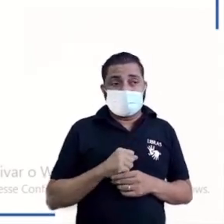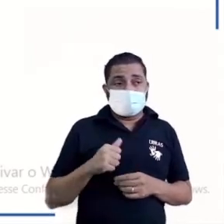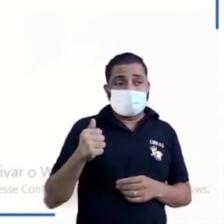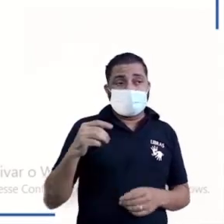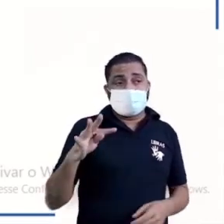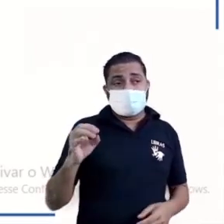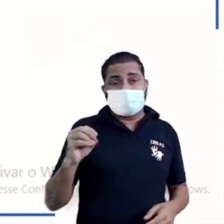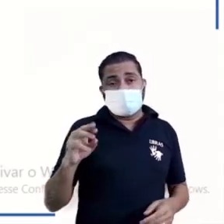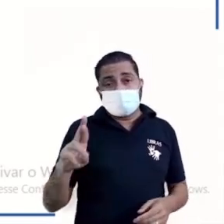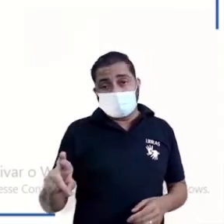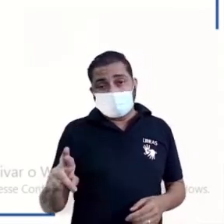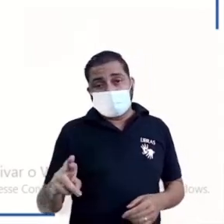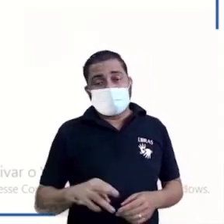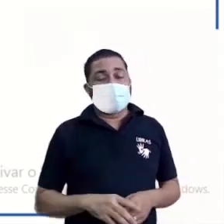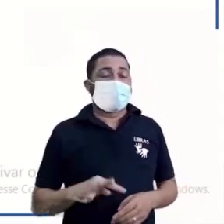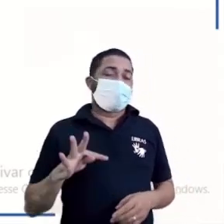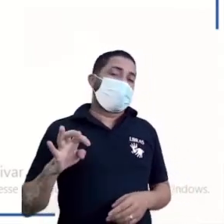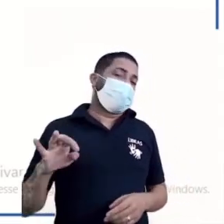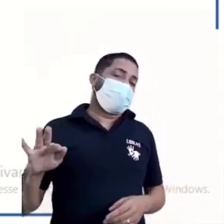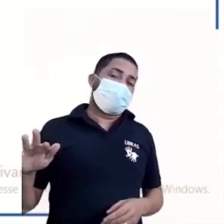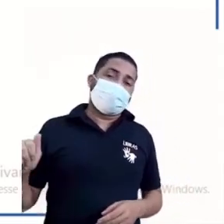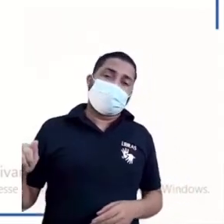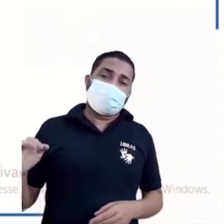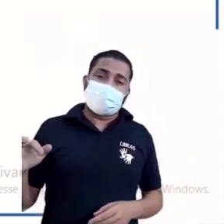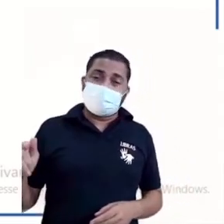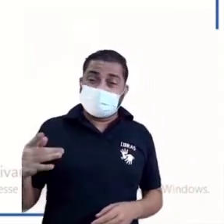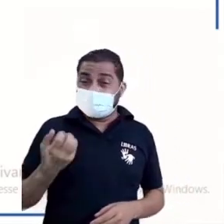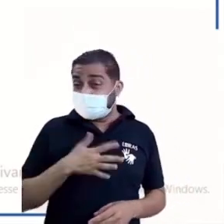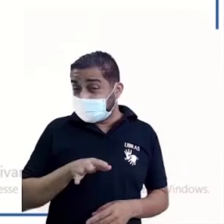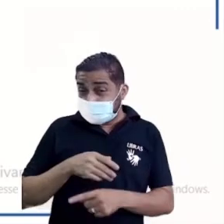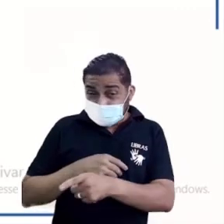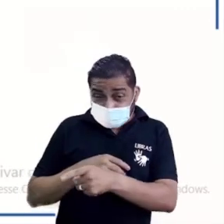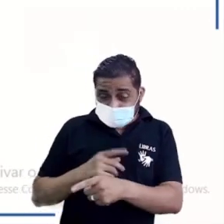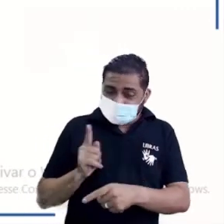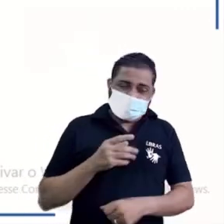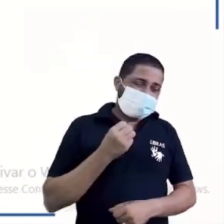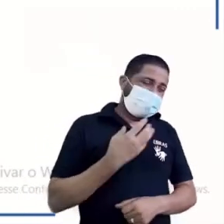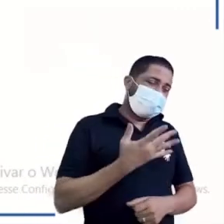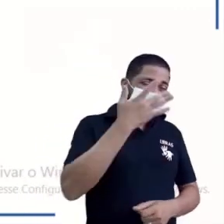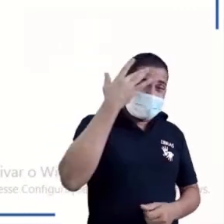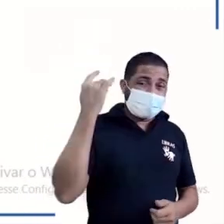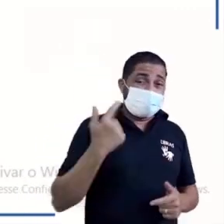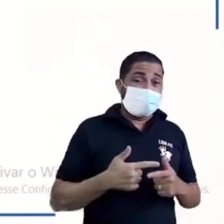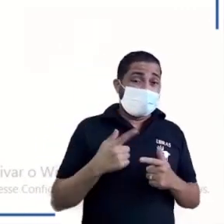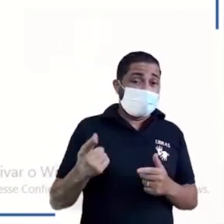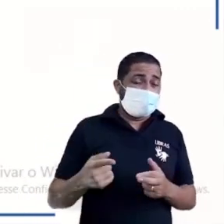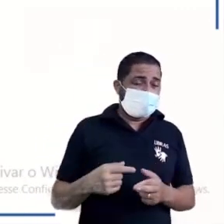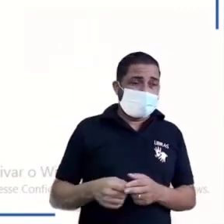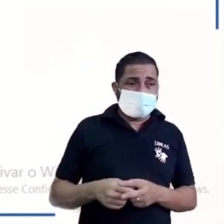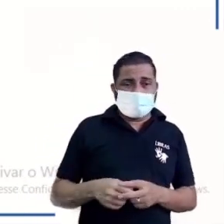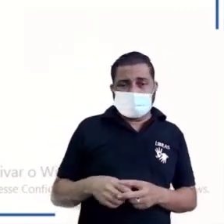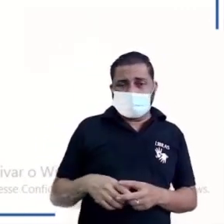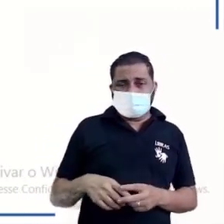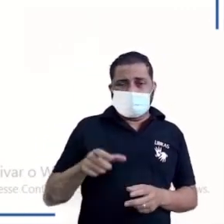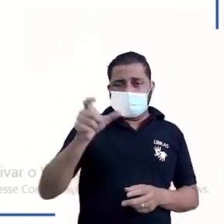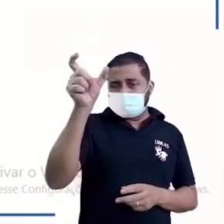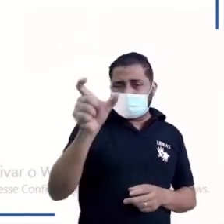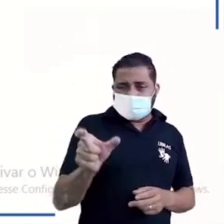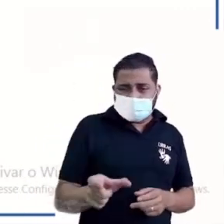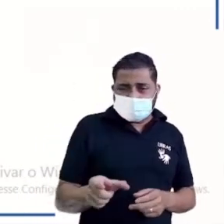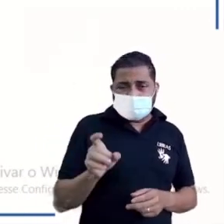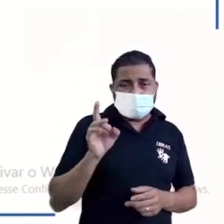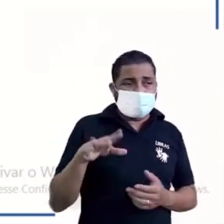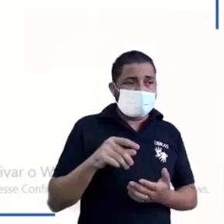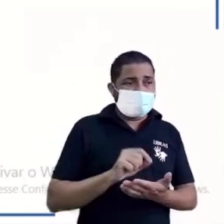Terry Crews, né? Eu acho que quem não gosta desse cara não é boa gente, né? Numa representação fantástica feita apenas